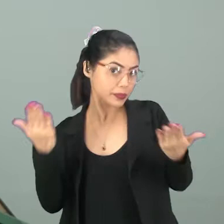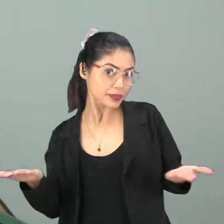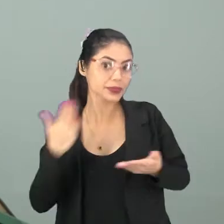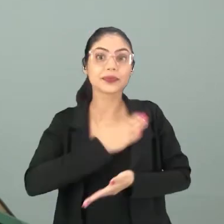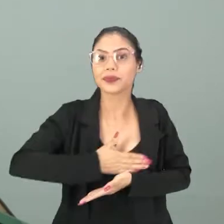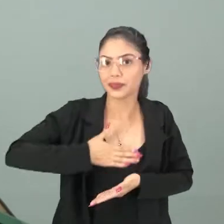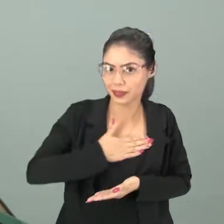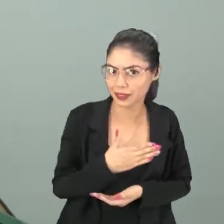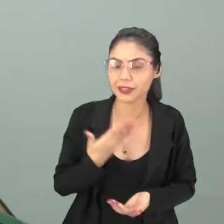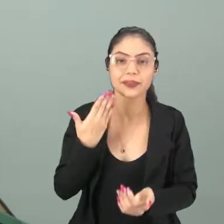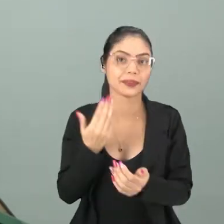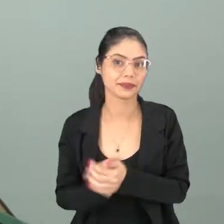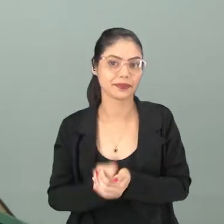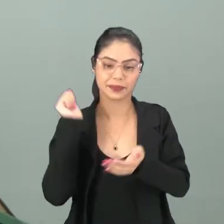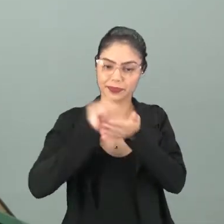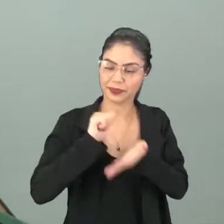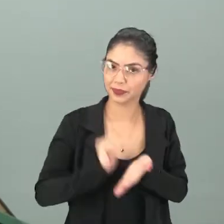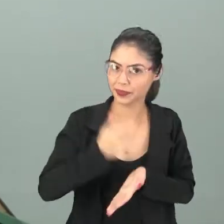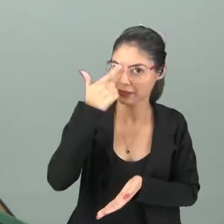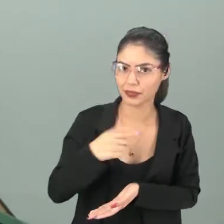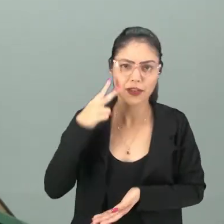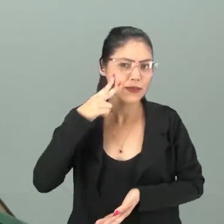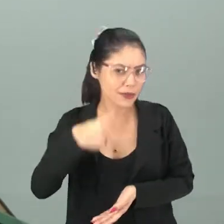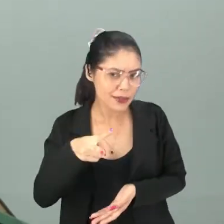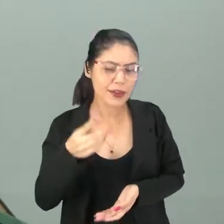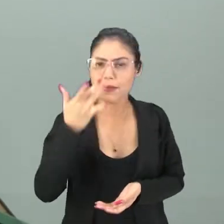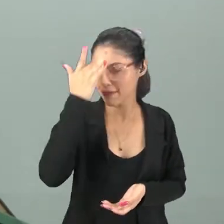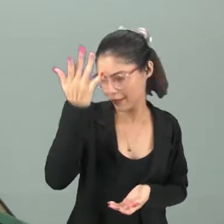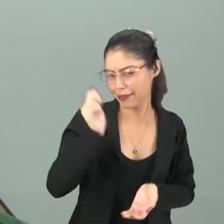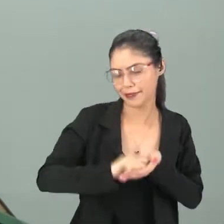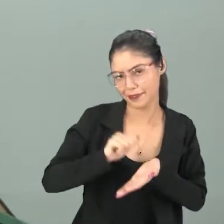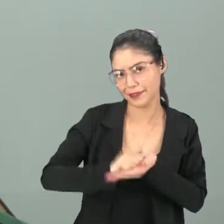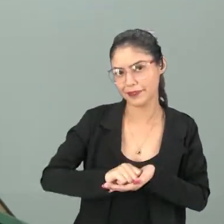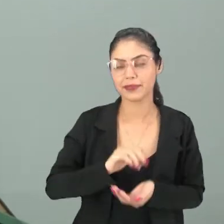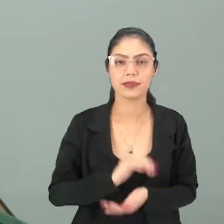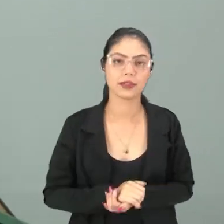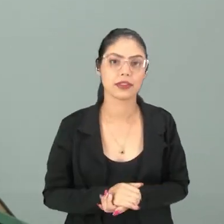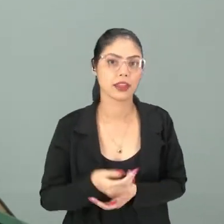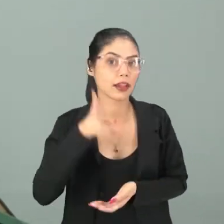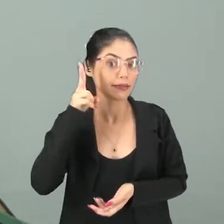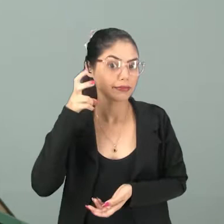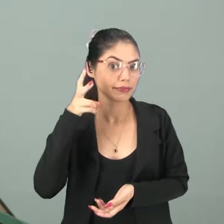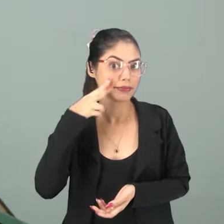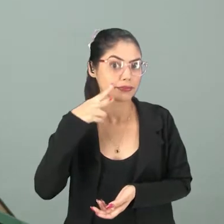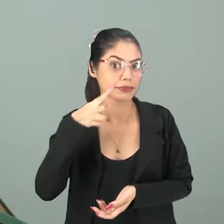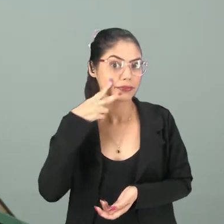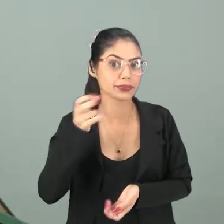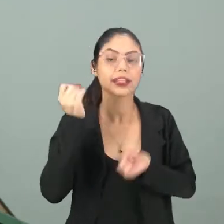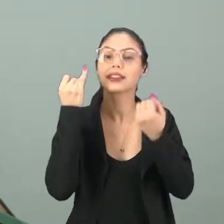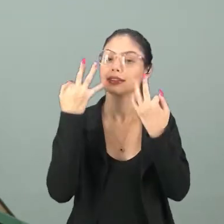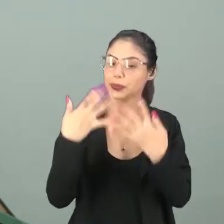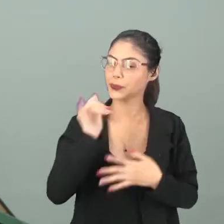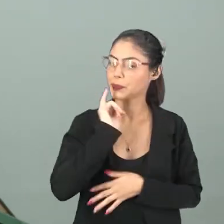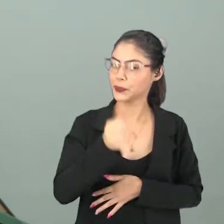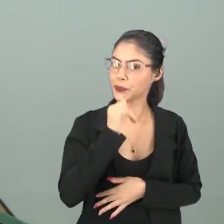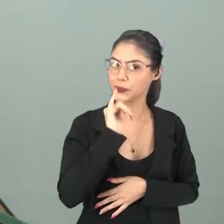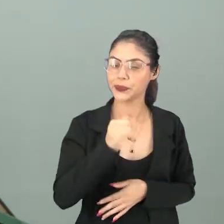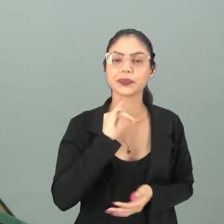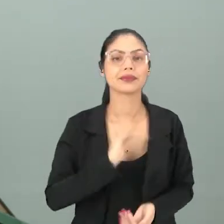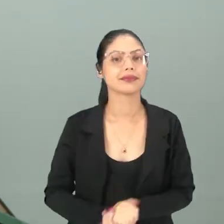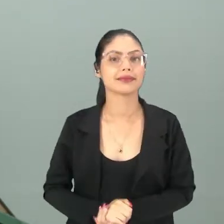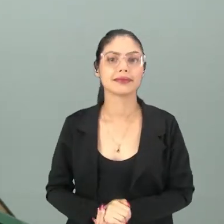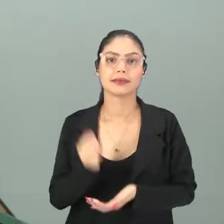Então, gostaram da autobiografia? Viu como é fácil fazer? Aí nós escutamos a narração do Murilo da